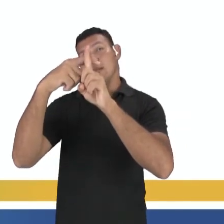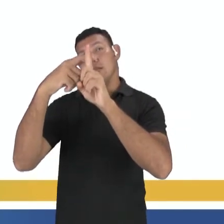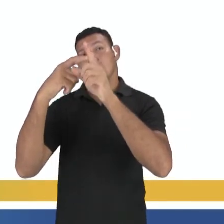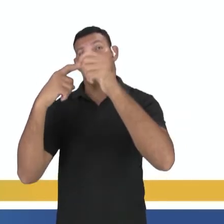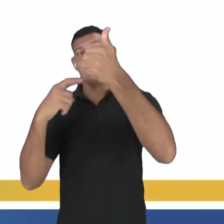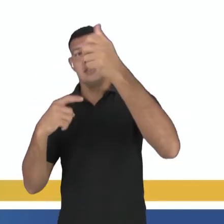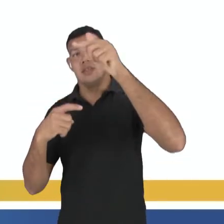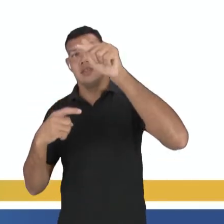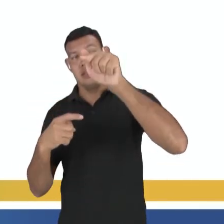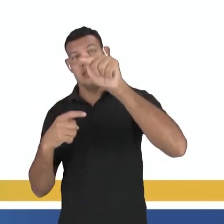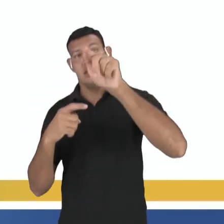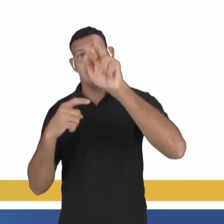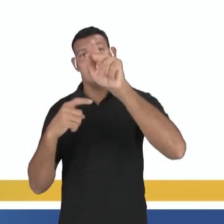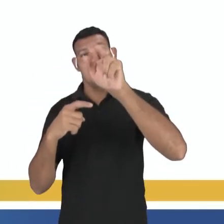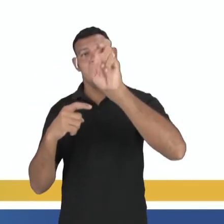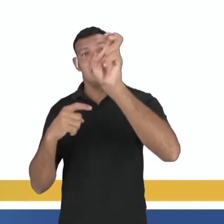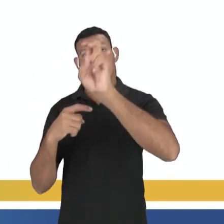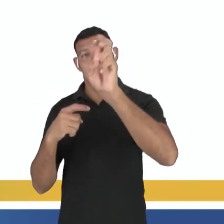dá